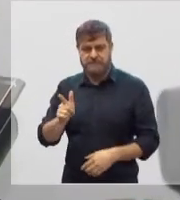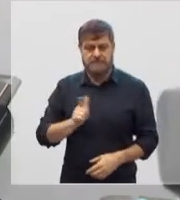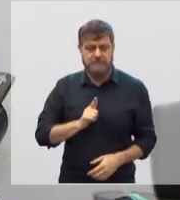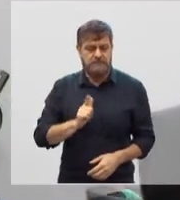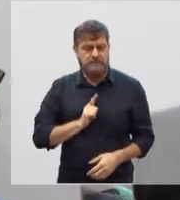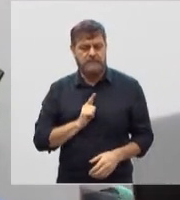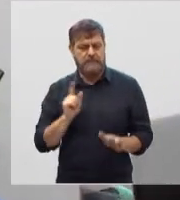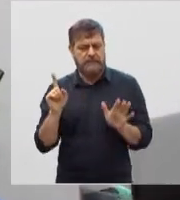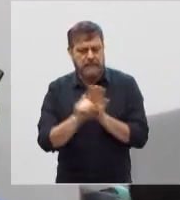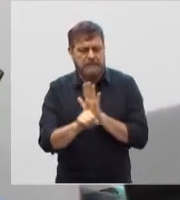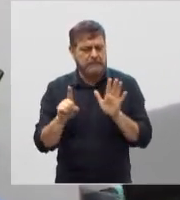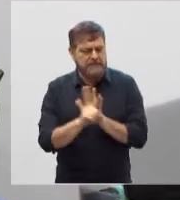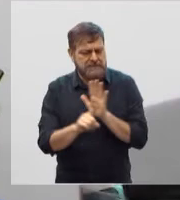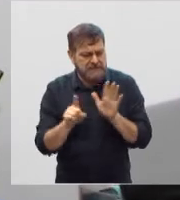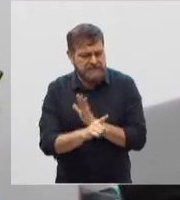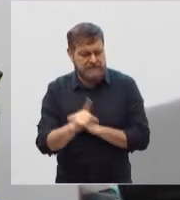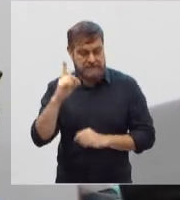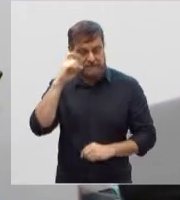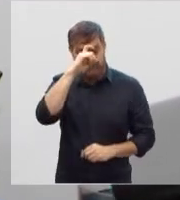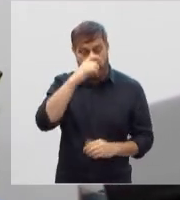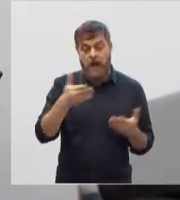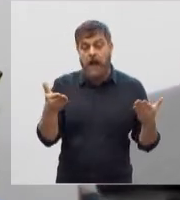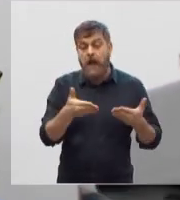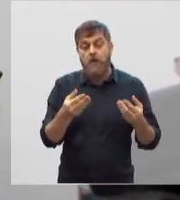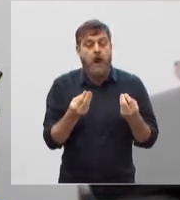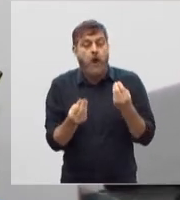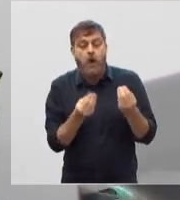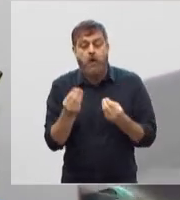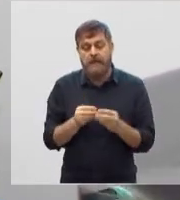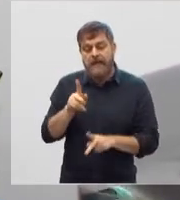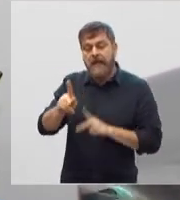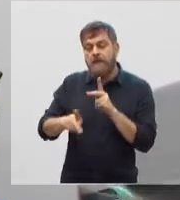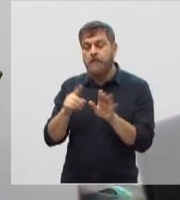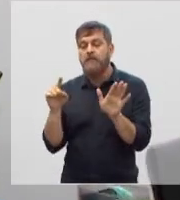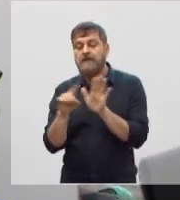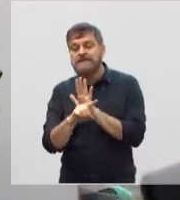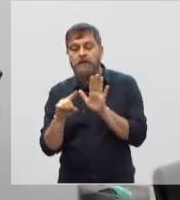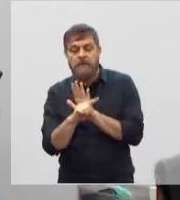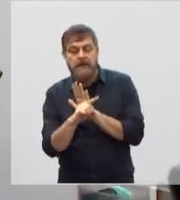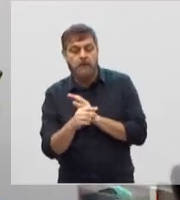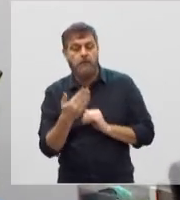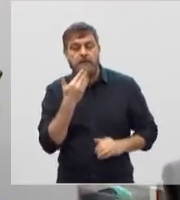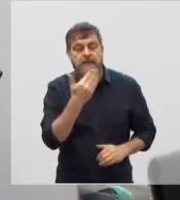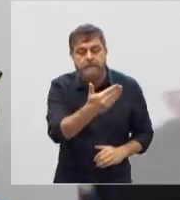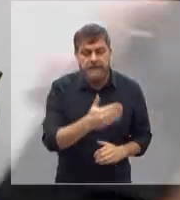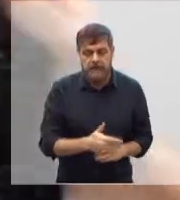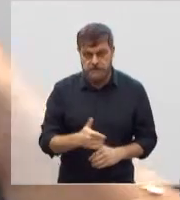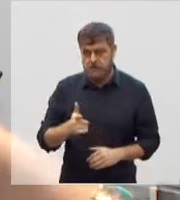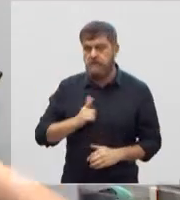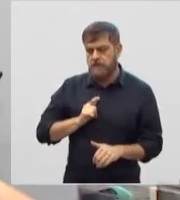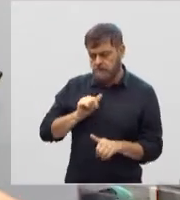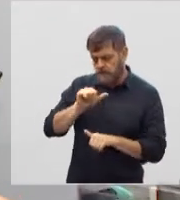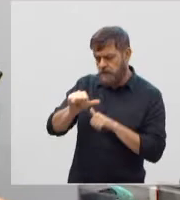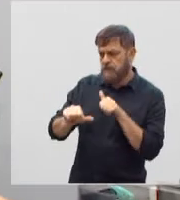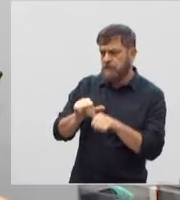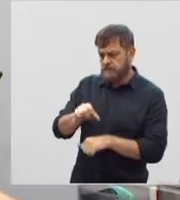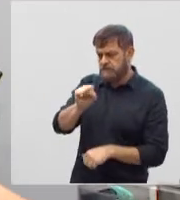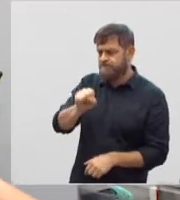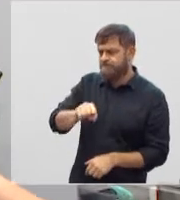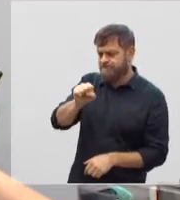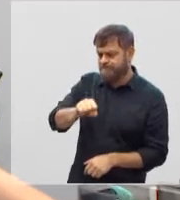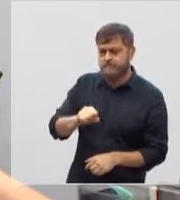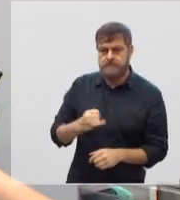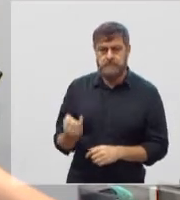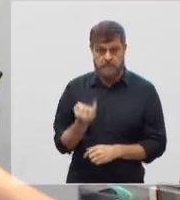Antes elas eram mais complexas ou agora são mais complexas? Tem alguma mudança, alguma diferença? Tem sim,